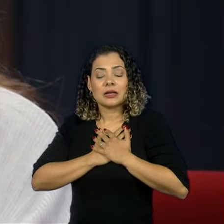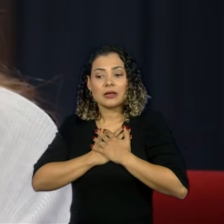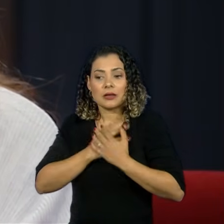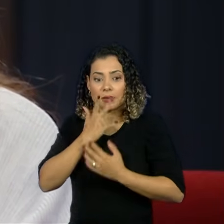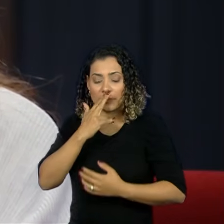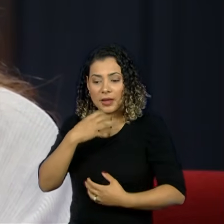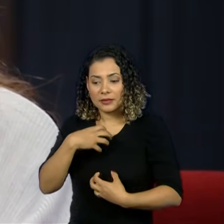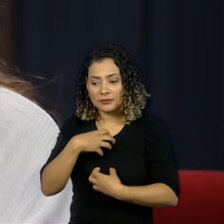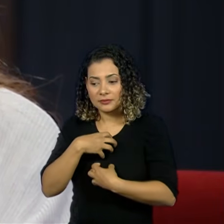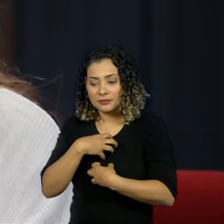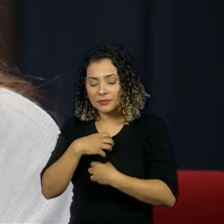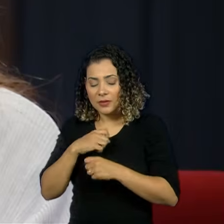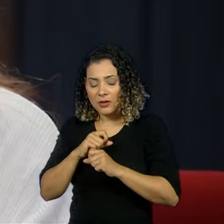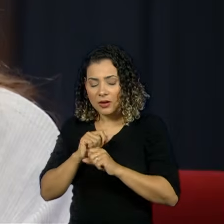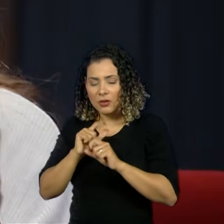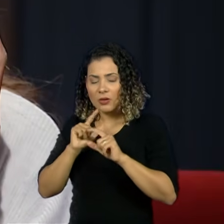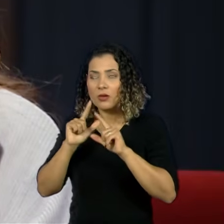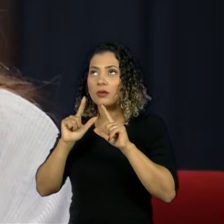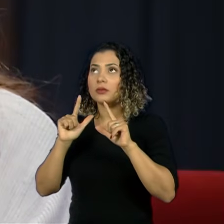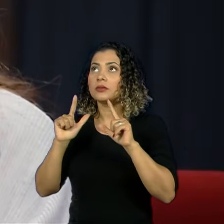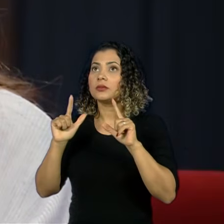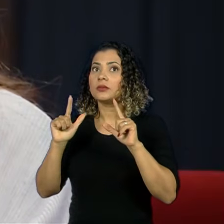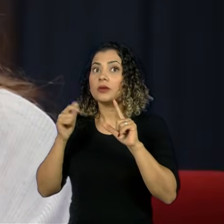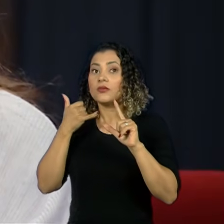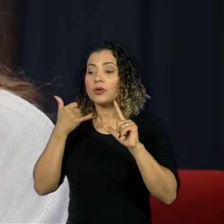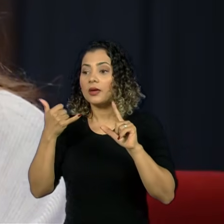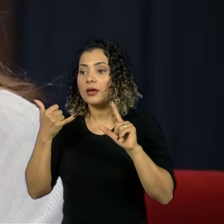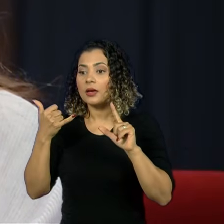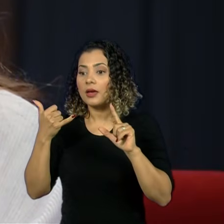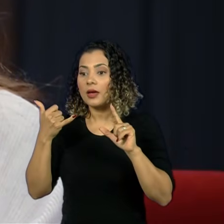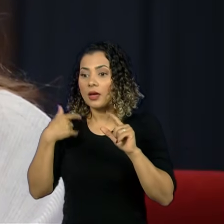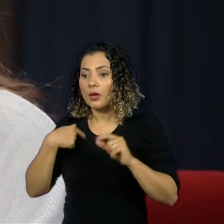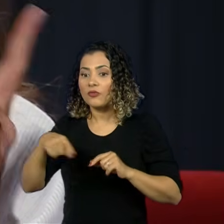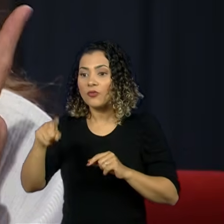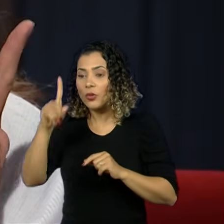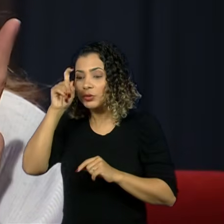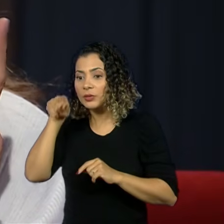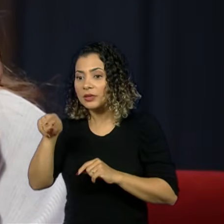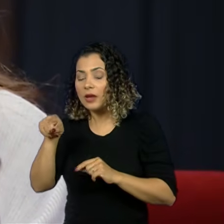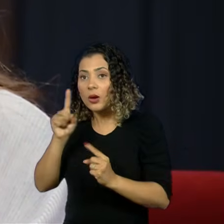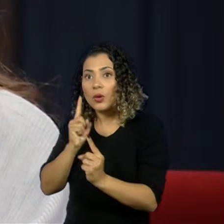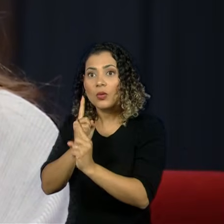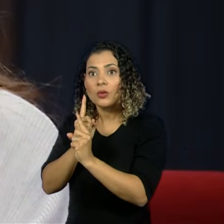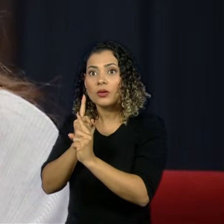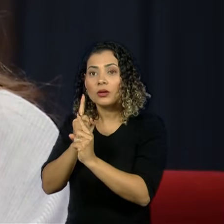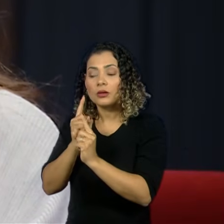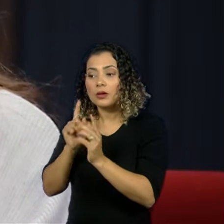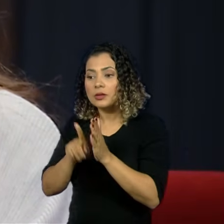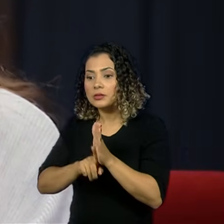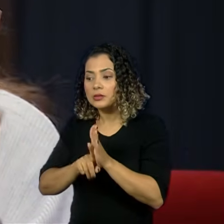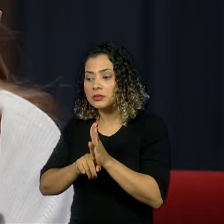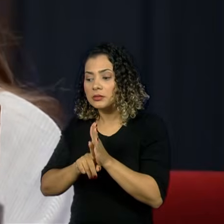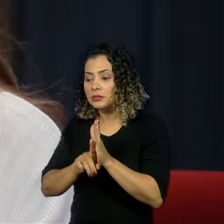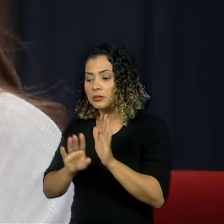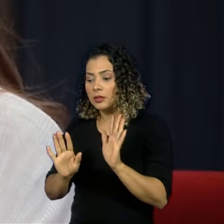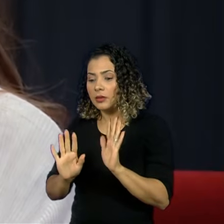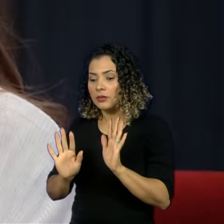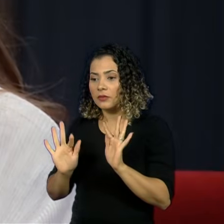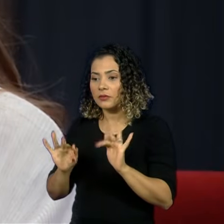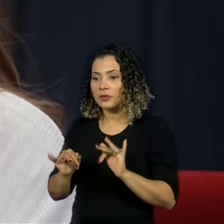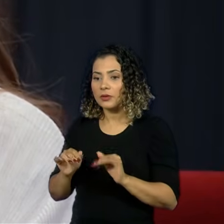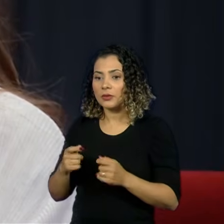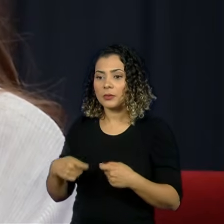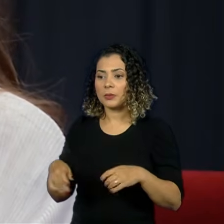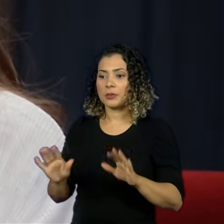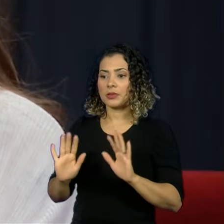notícia quando você acorda, né? Você fala assim, nossa, eu vou ligar para fulano, eu vou passar lá no hospital, preciso ver os resultados dos exames e tal. Não, não